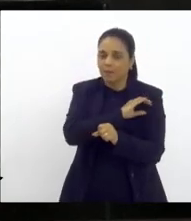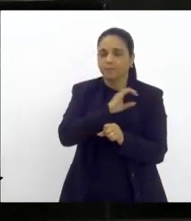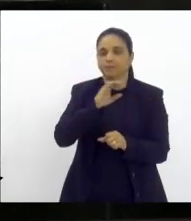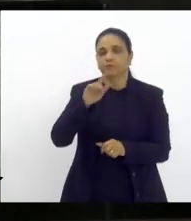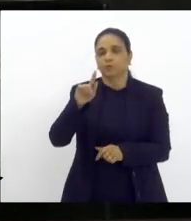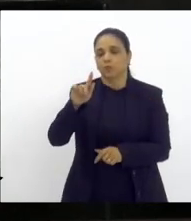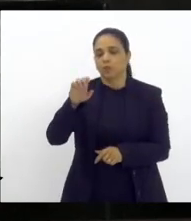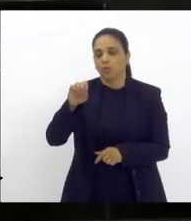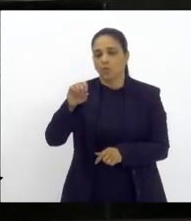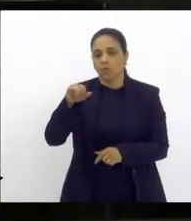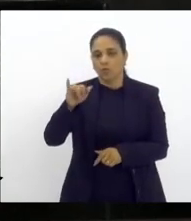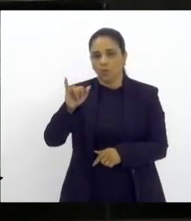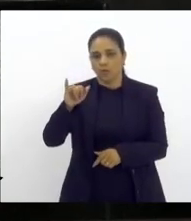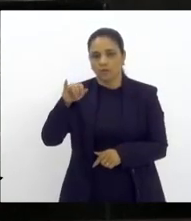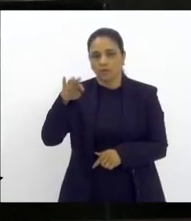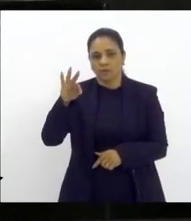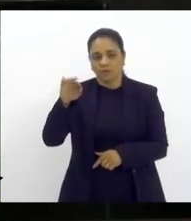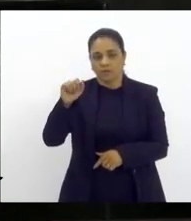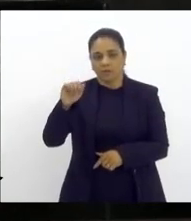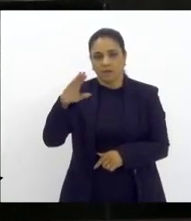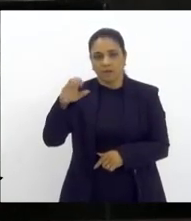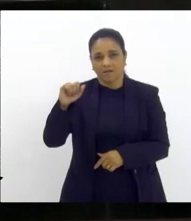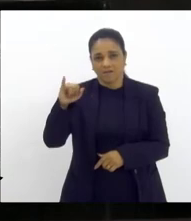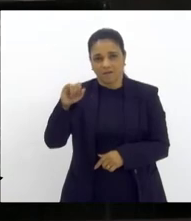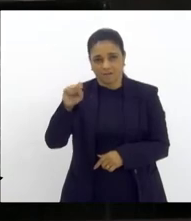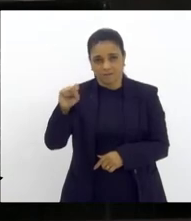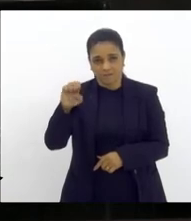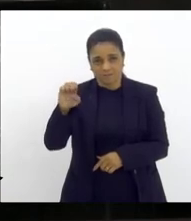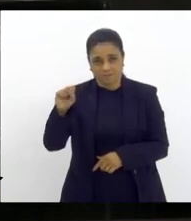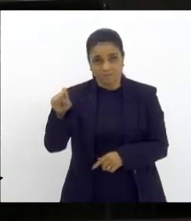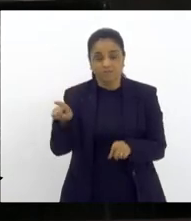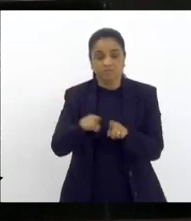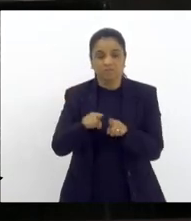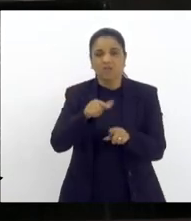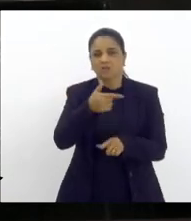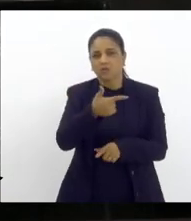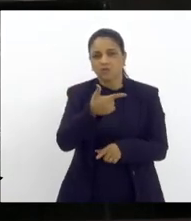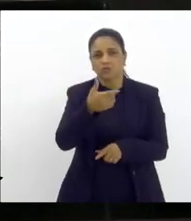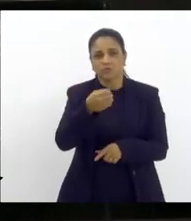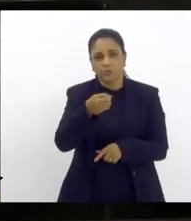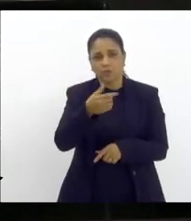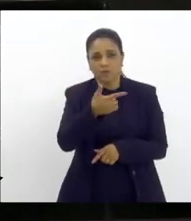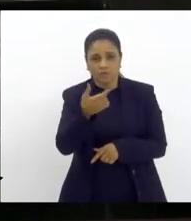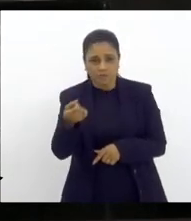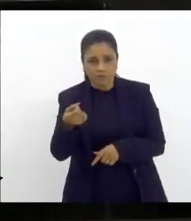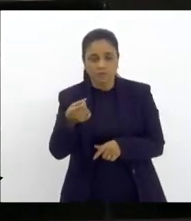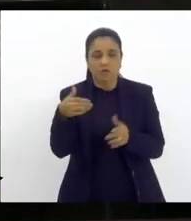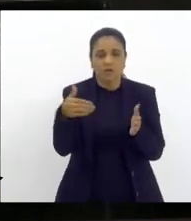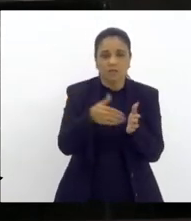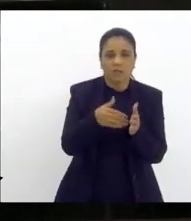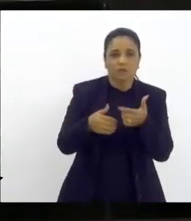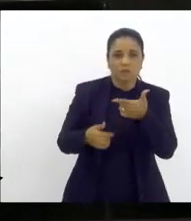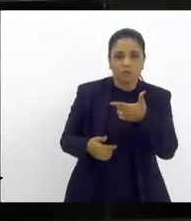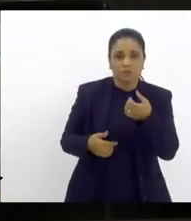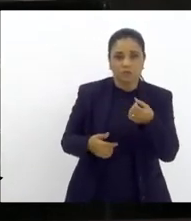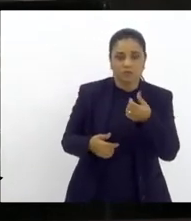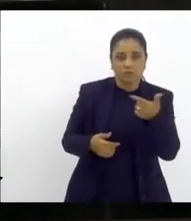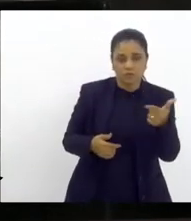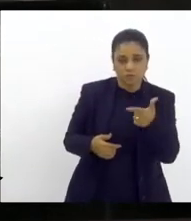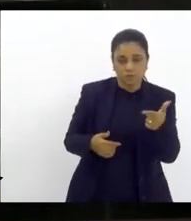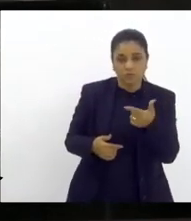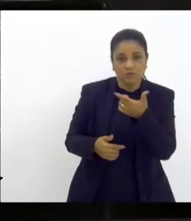que dos anos 2020 a 2022 26